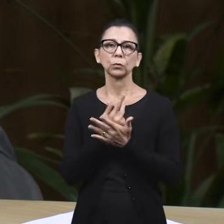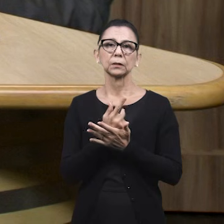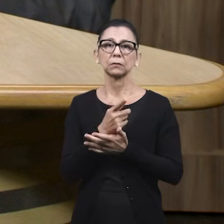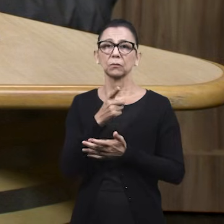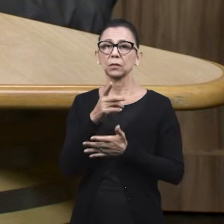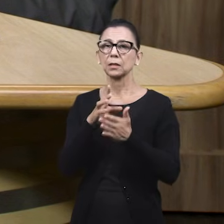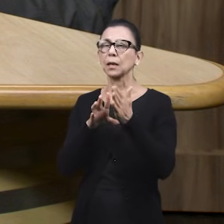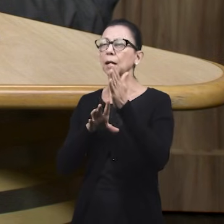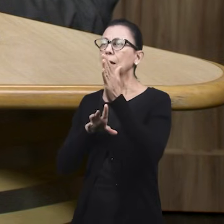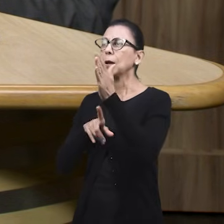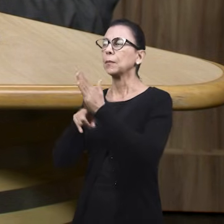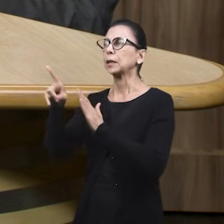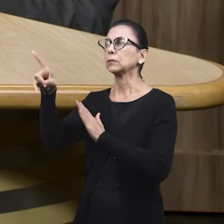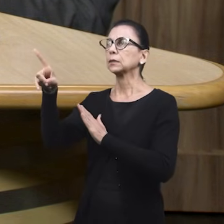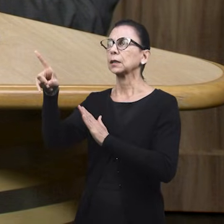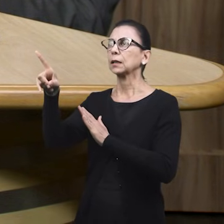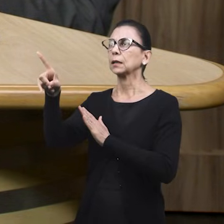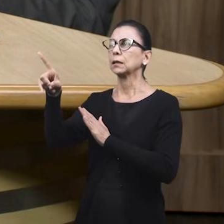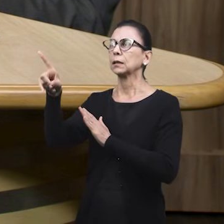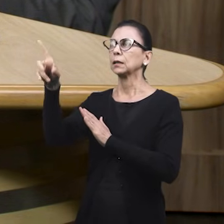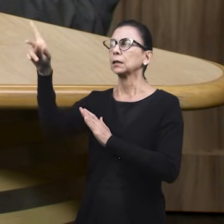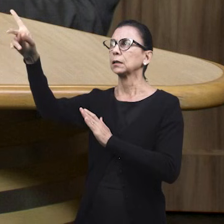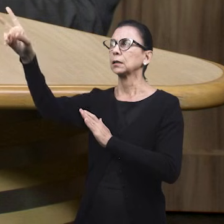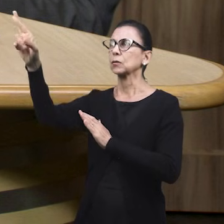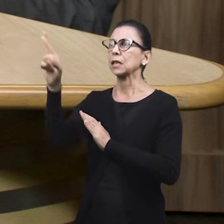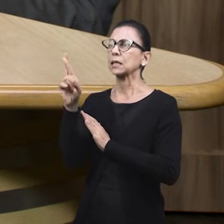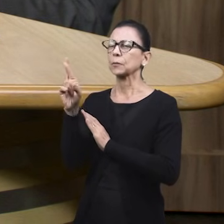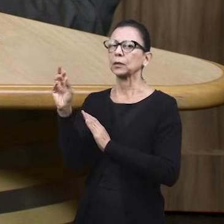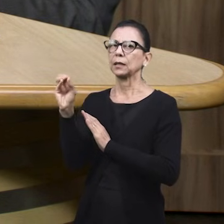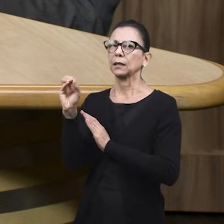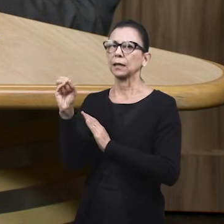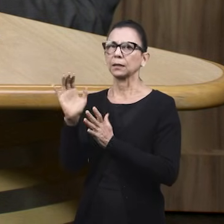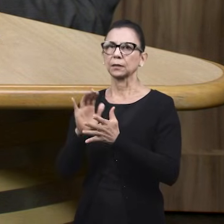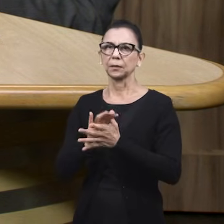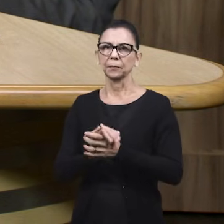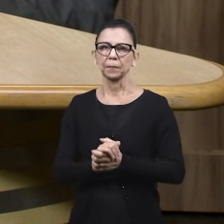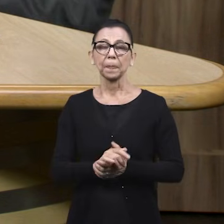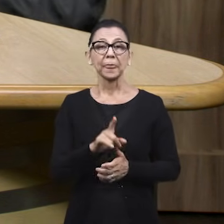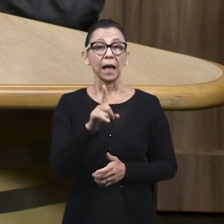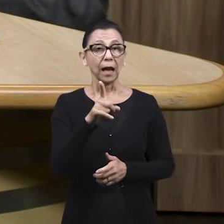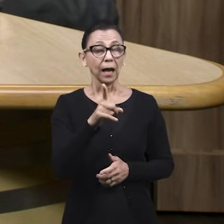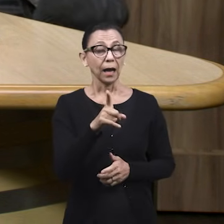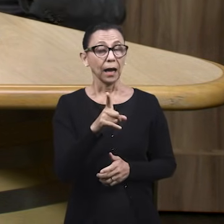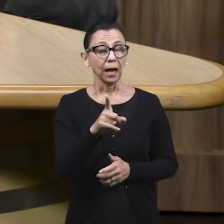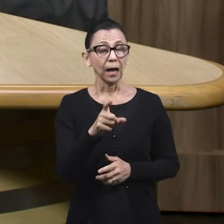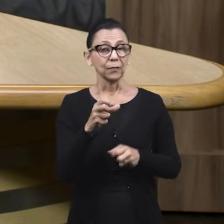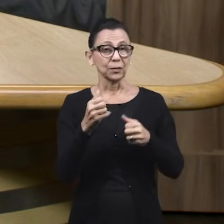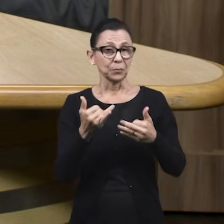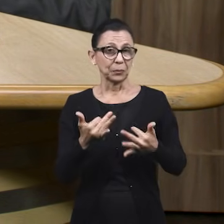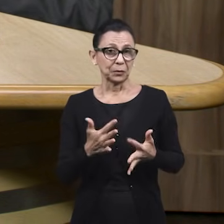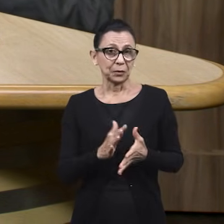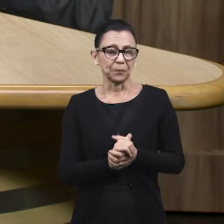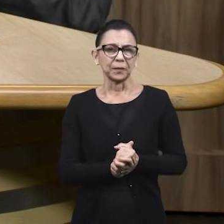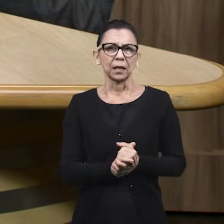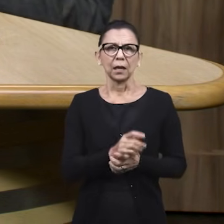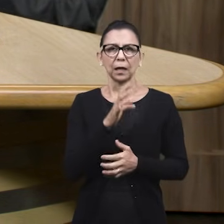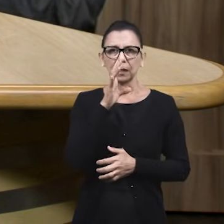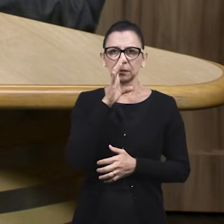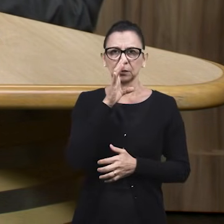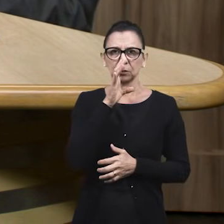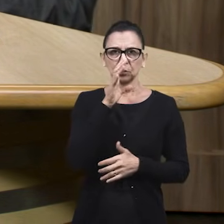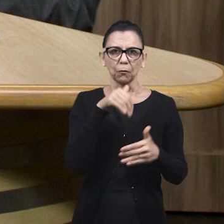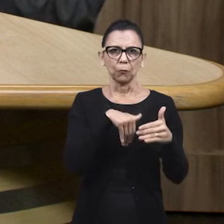Aliás, o objetivo aqui não é dizer que assistir um futebol é um problema, não, mas são situações